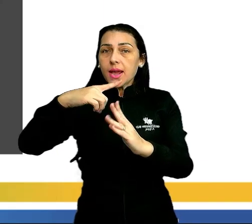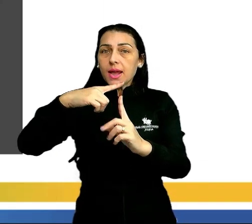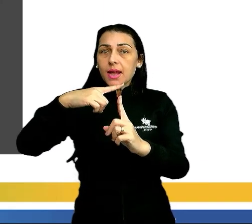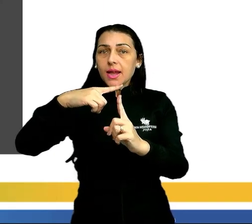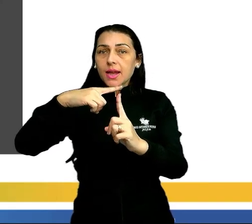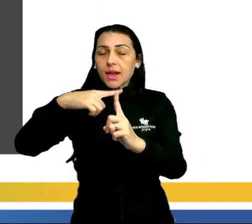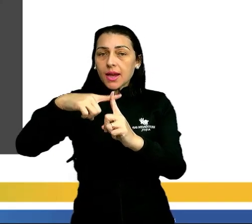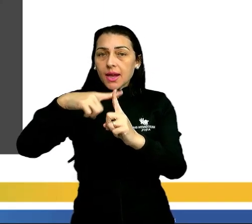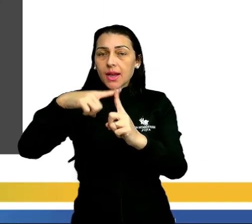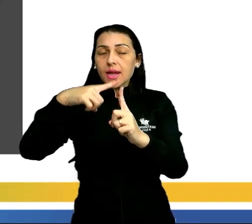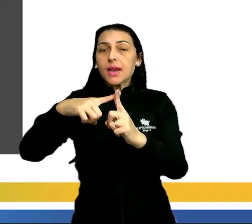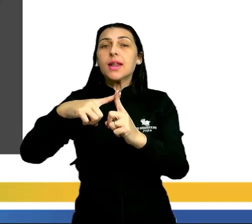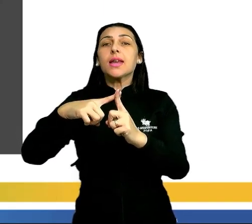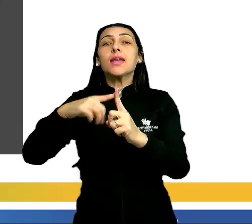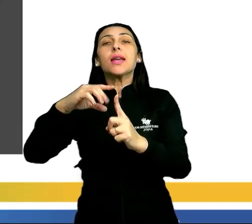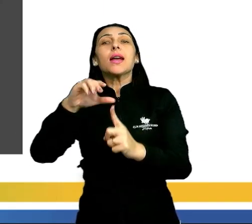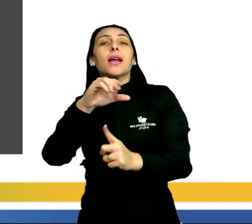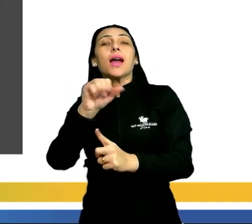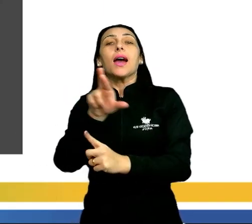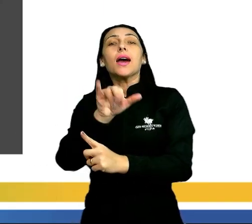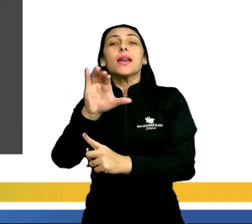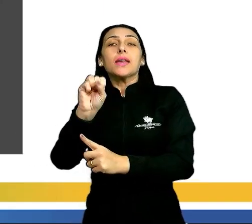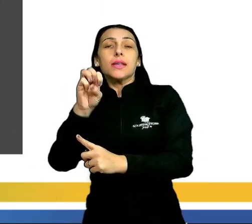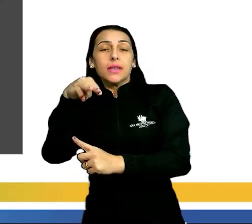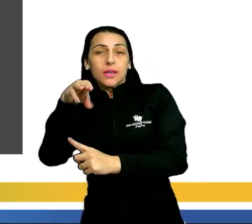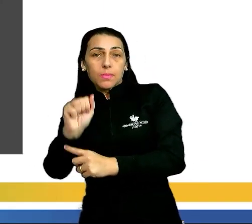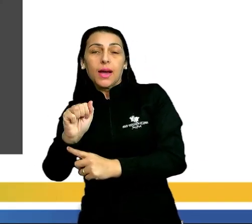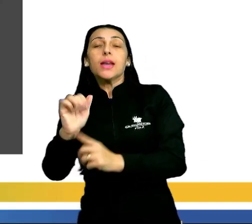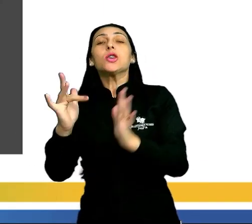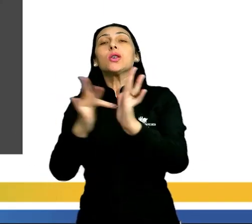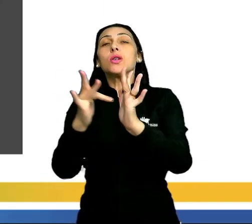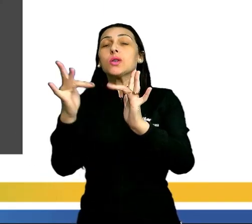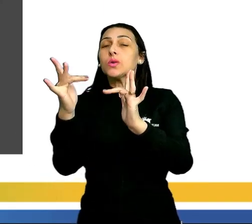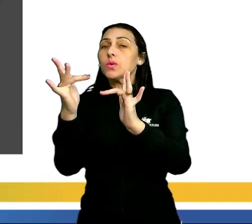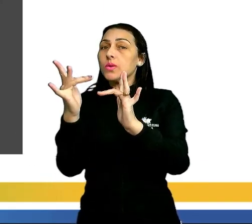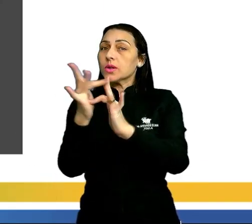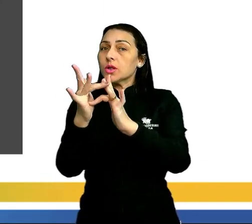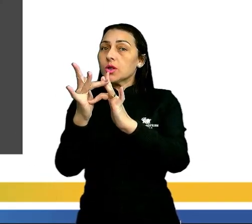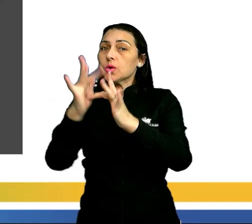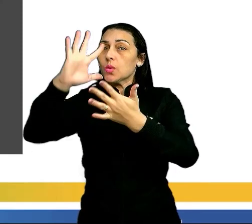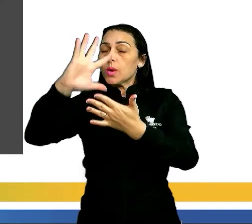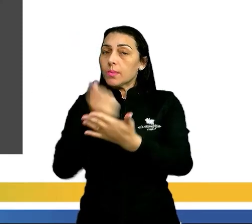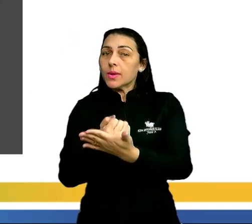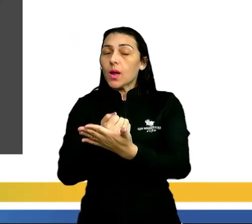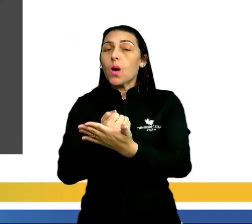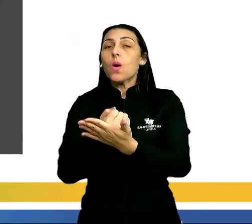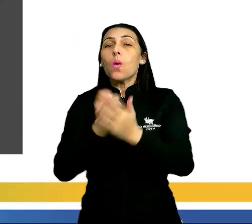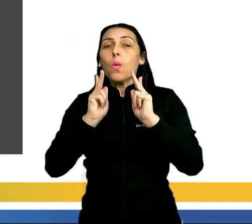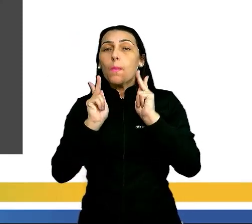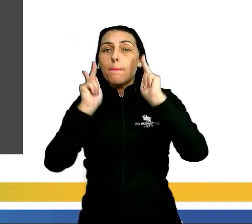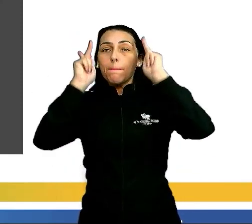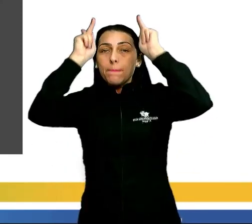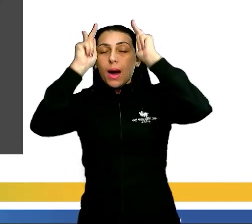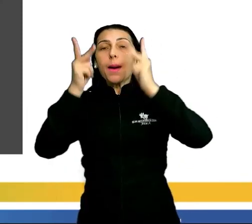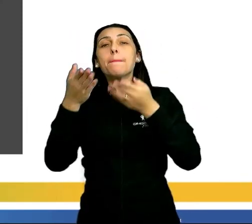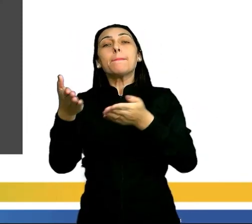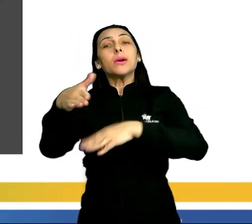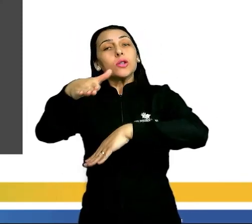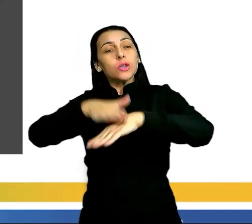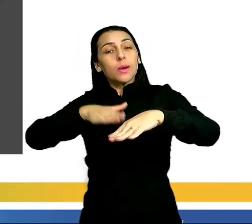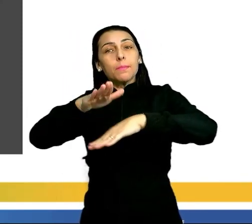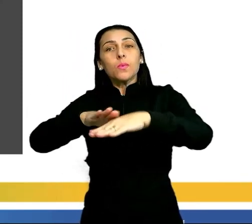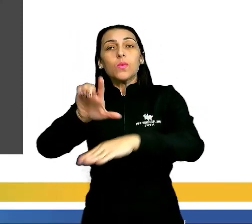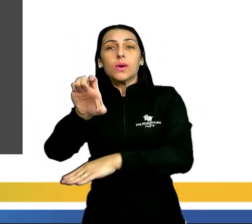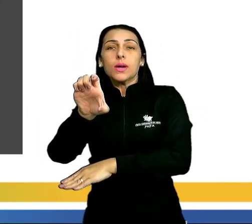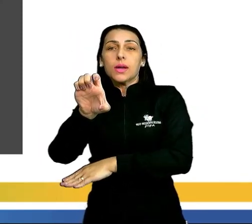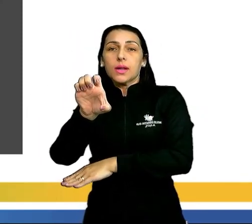Jesus Cristo o Libertador, até o Vaticano mandou ele calar a boca, ou seja, o Papa convocou o Leonardo Boff